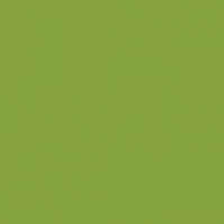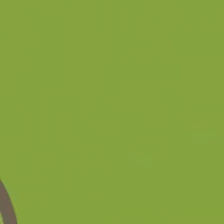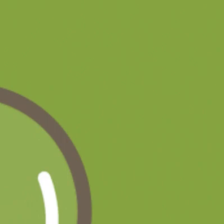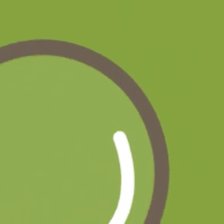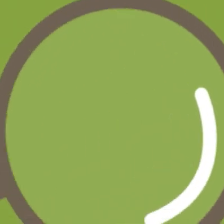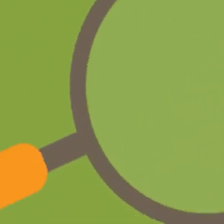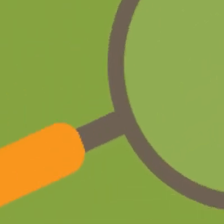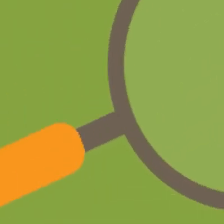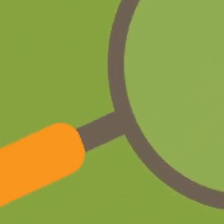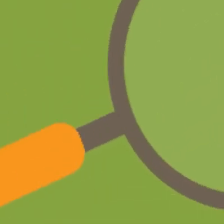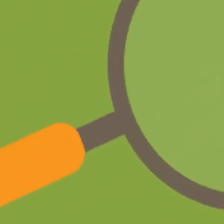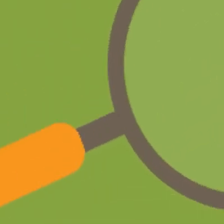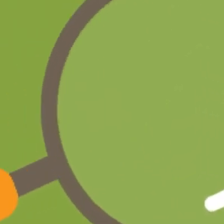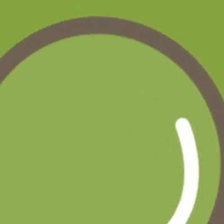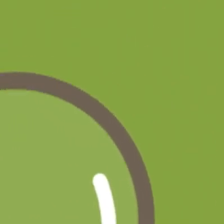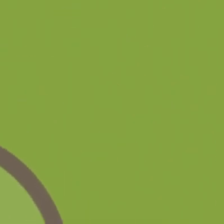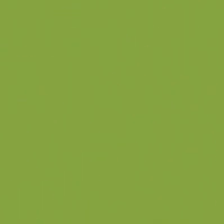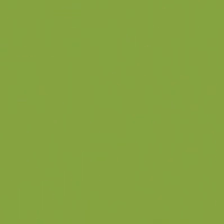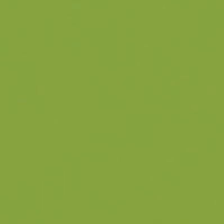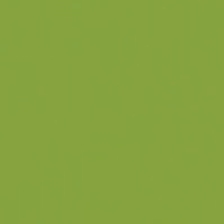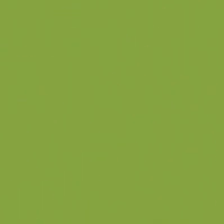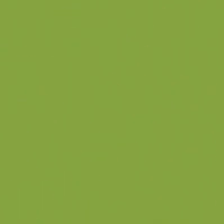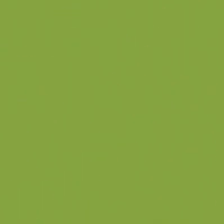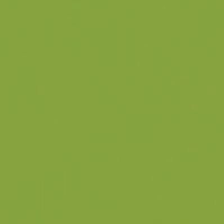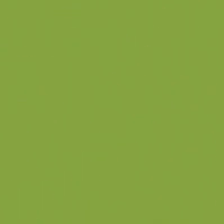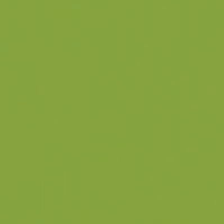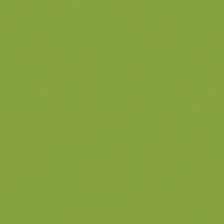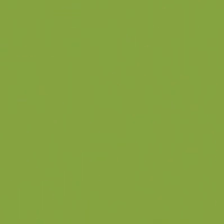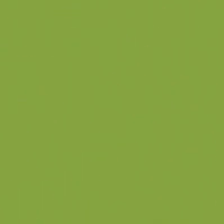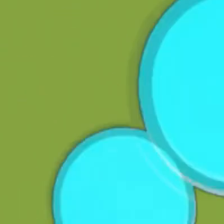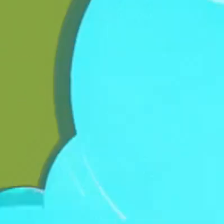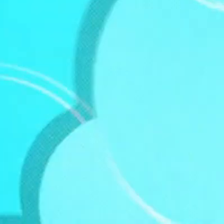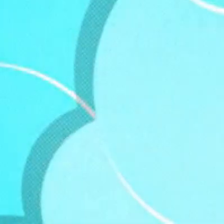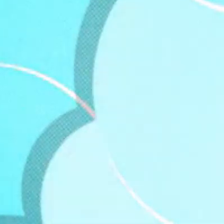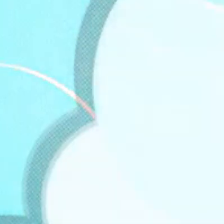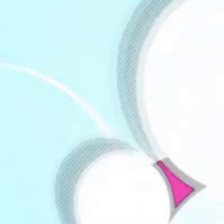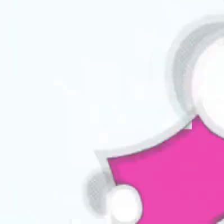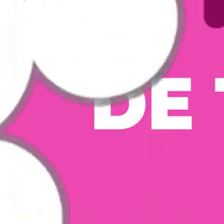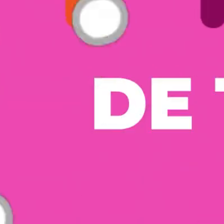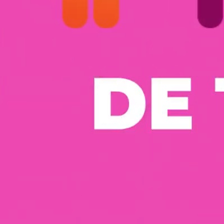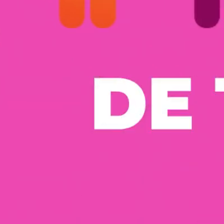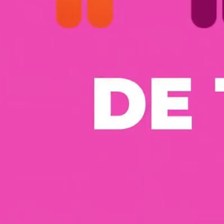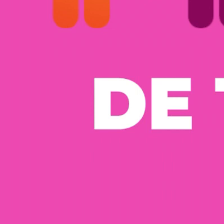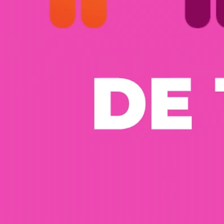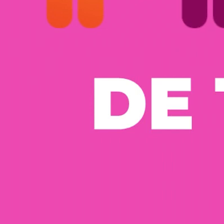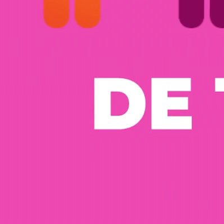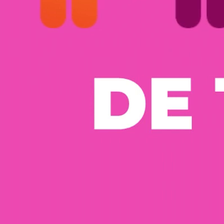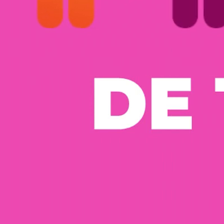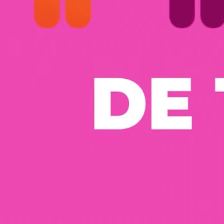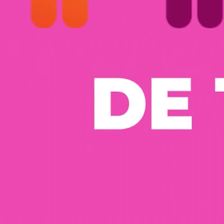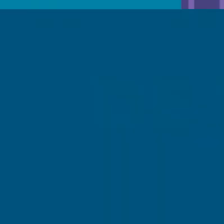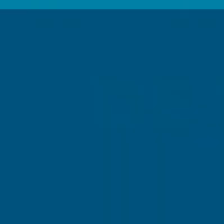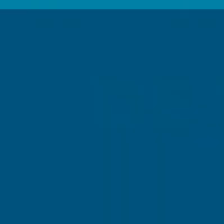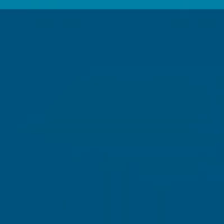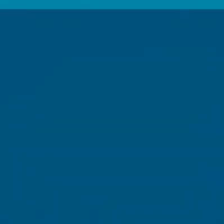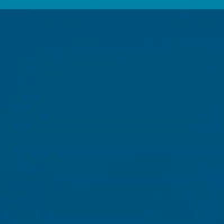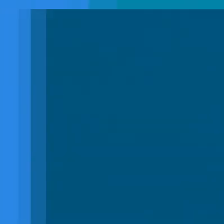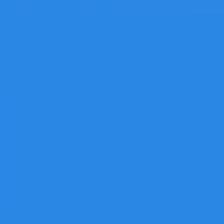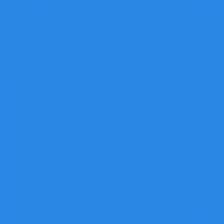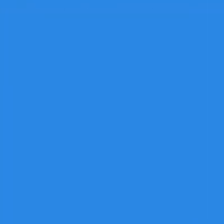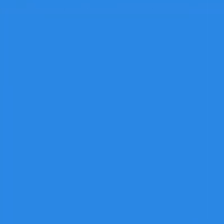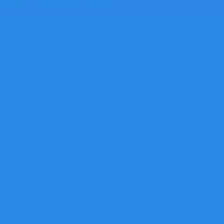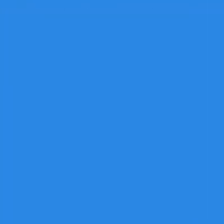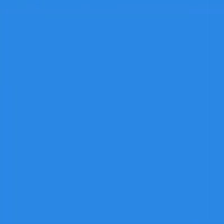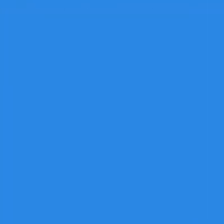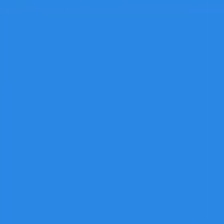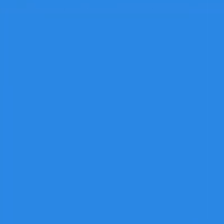pela semelhança dos primeiros sintomas com os de doenças comuns na infância. Por isso, o conhecimento de toda a sociedade sobre o